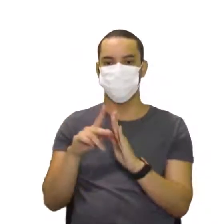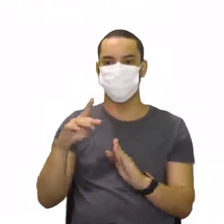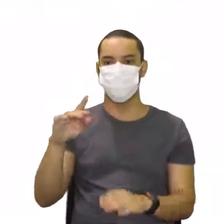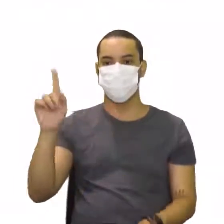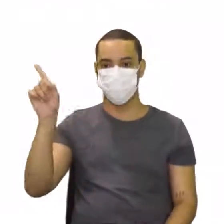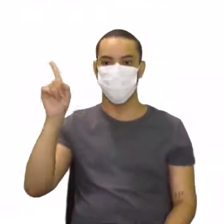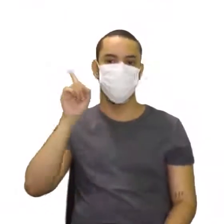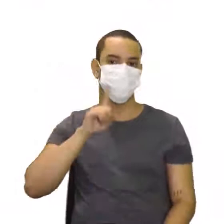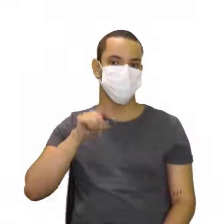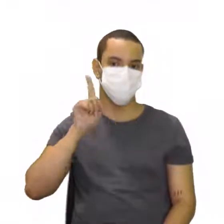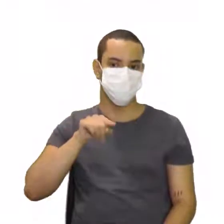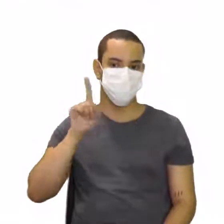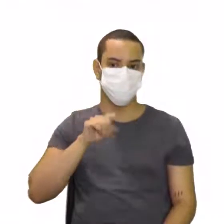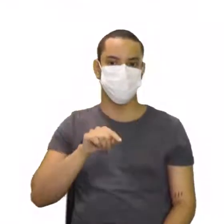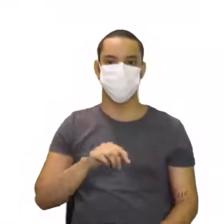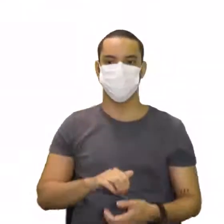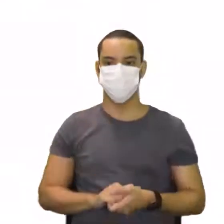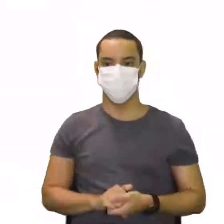é